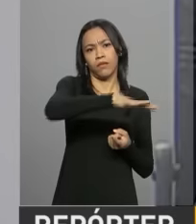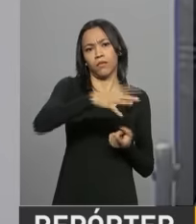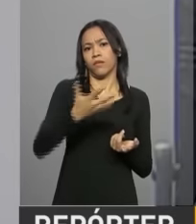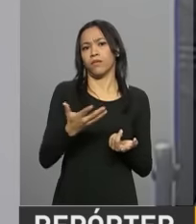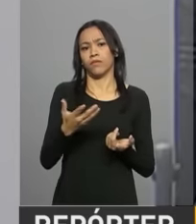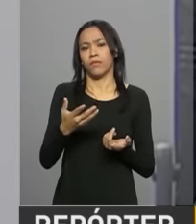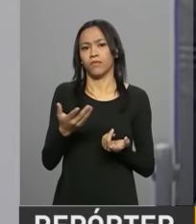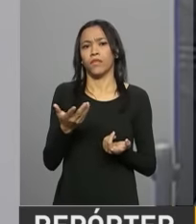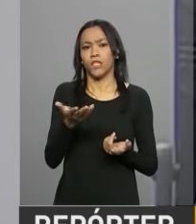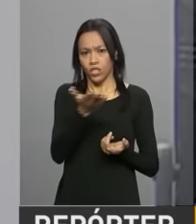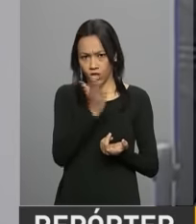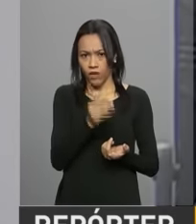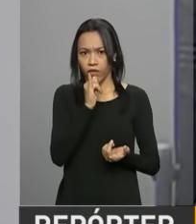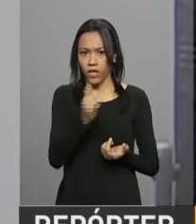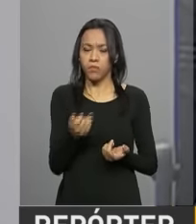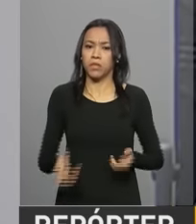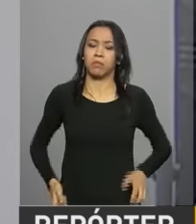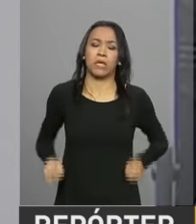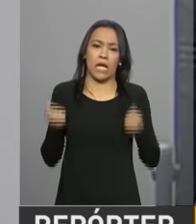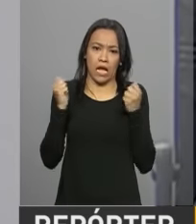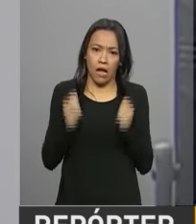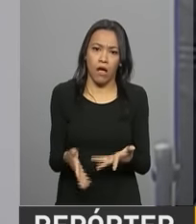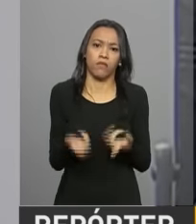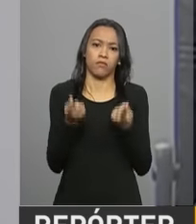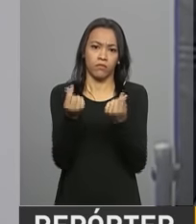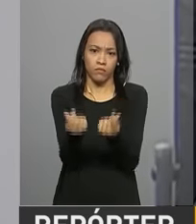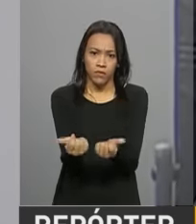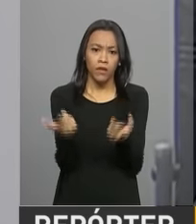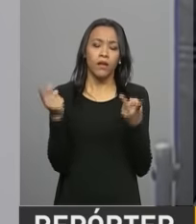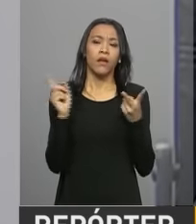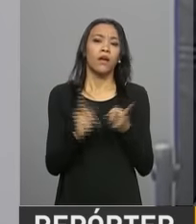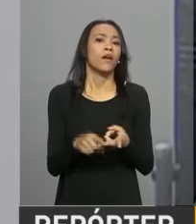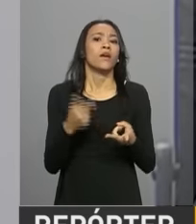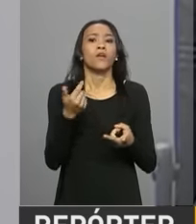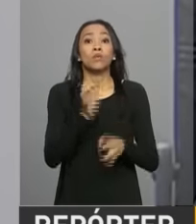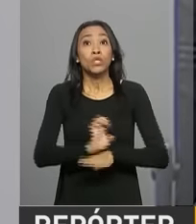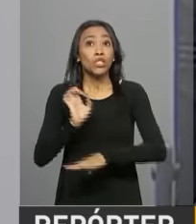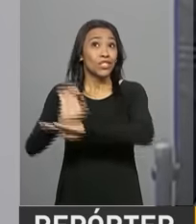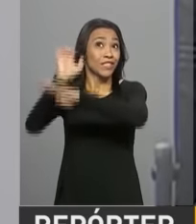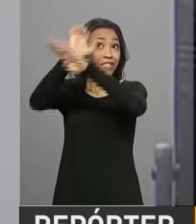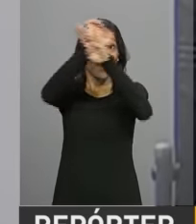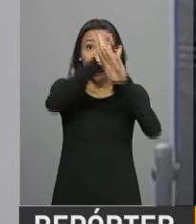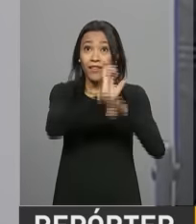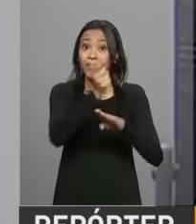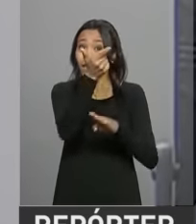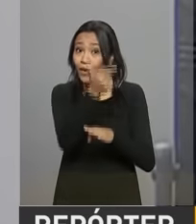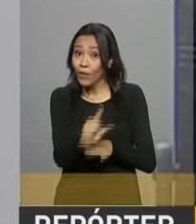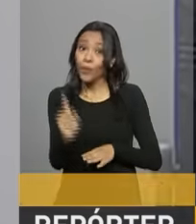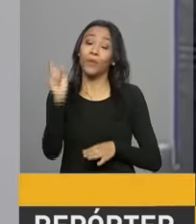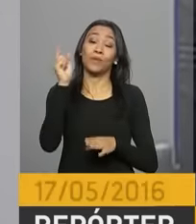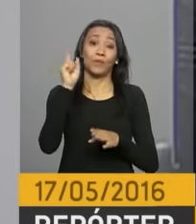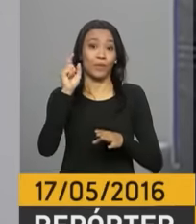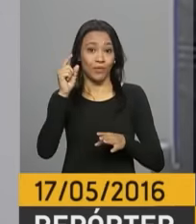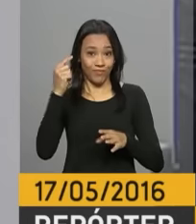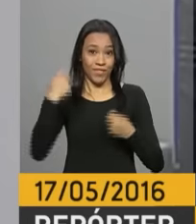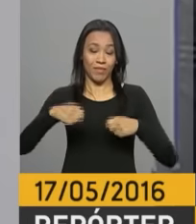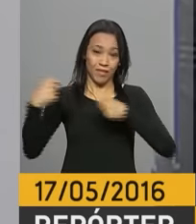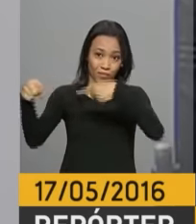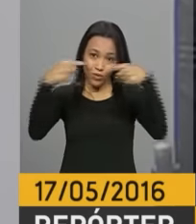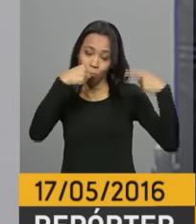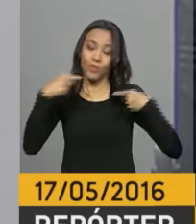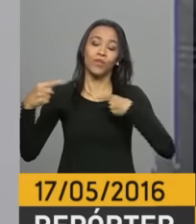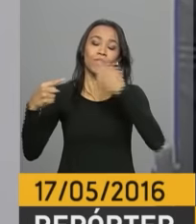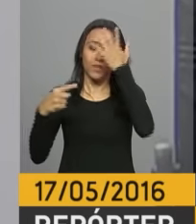como mencionamos, diretas e etc., seja a questão dos estados, que é outra prioridade a ser discutida e que